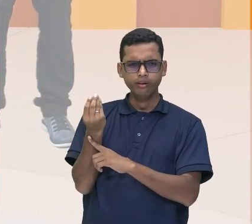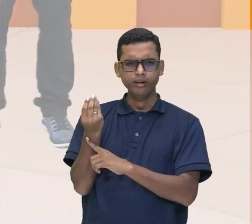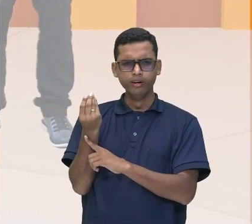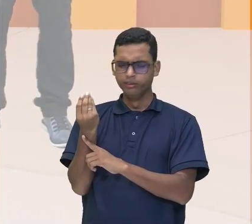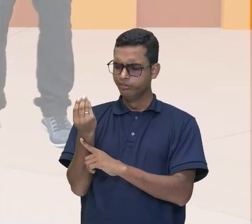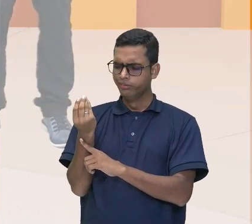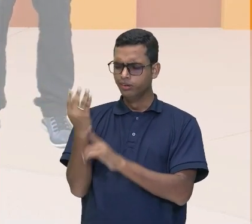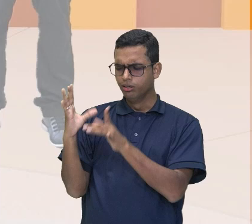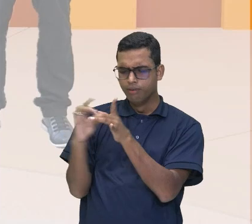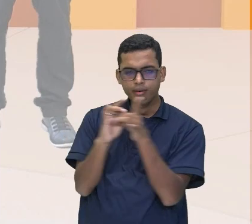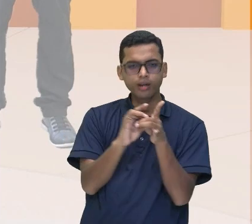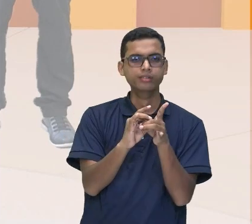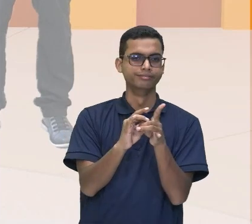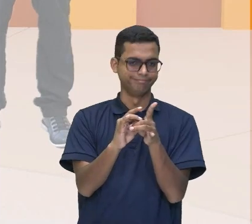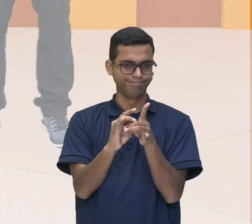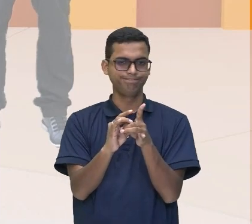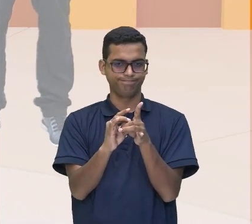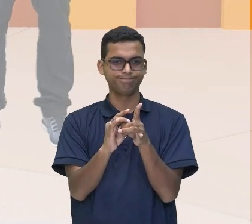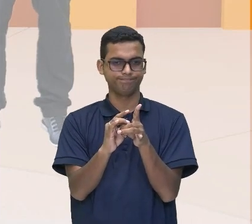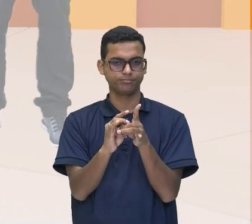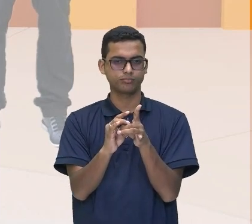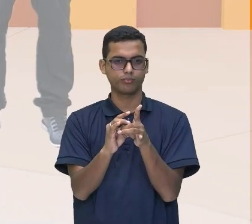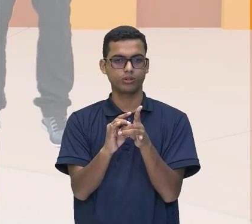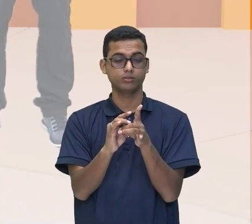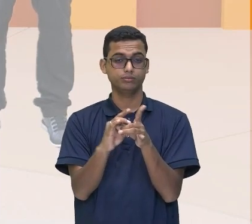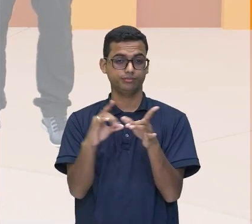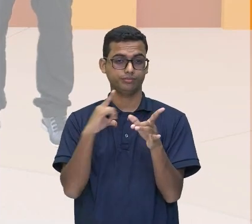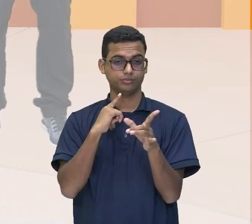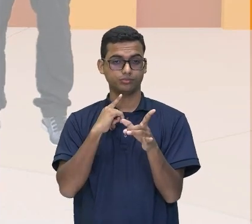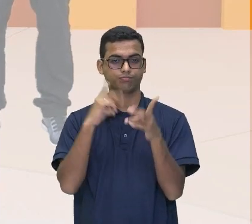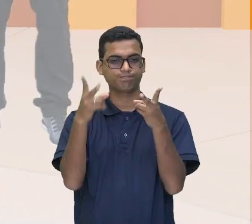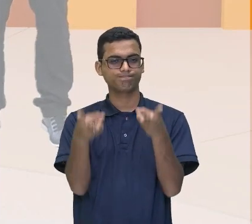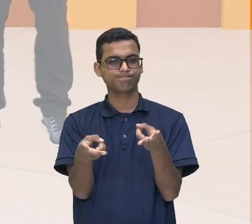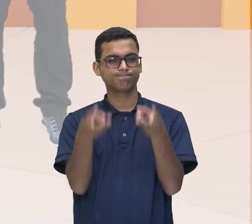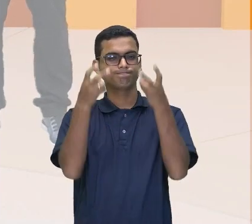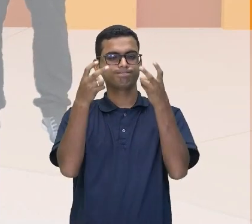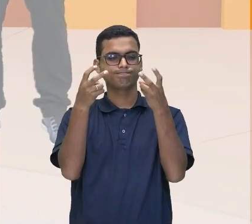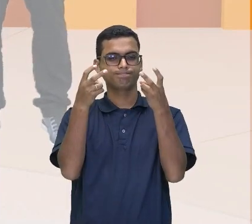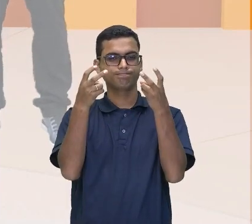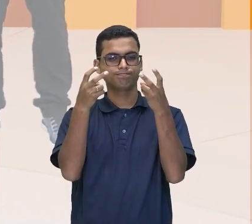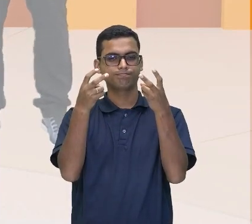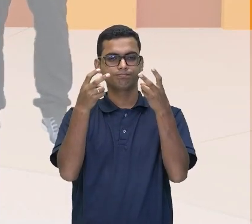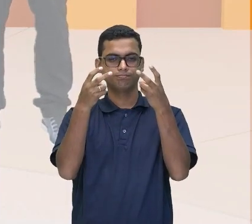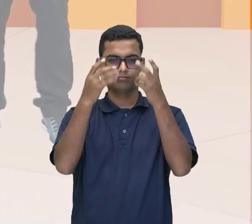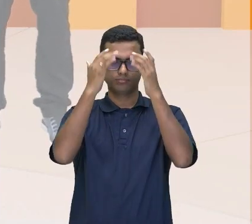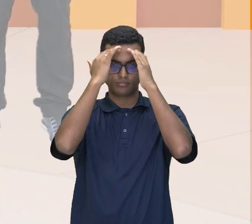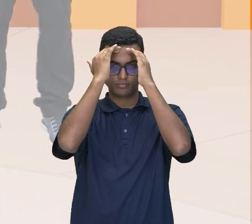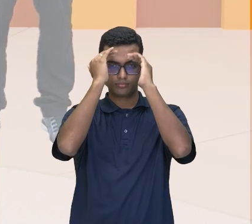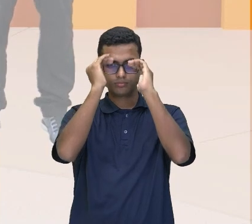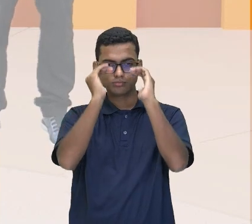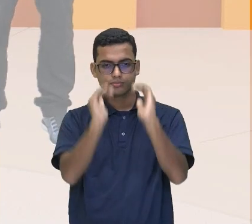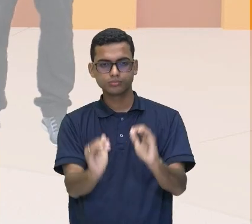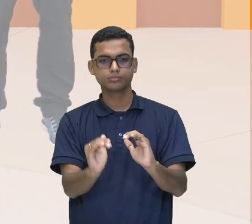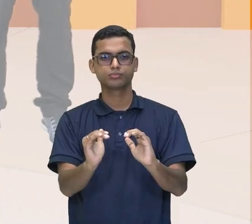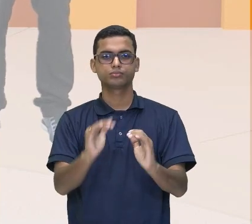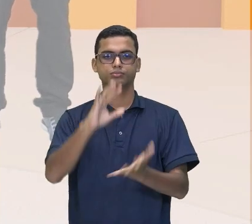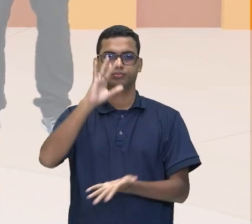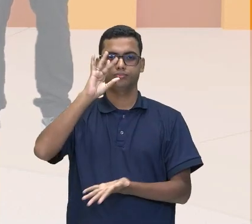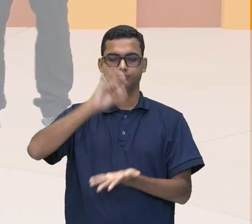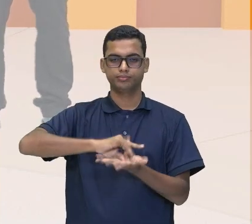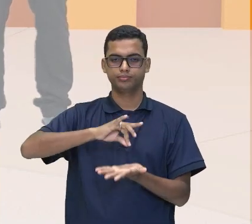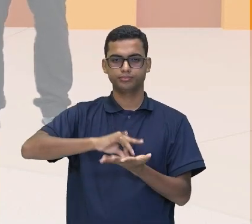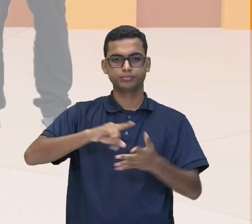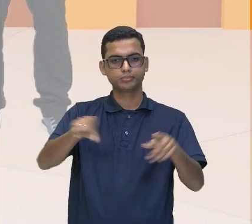um contexto que envolve o quê? O respeito, o reconhecimento, né, dessa